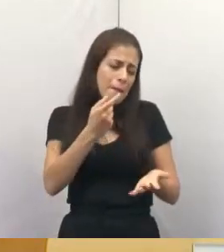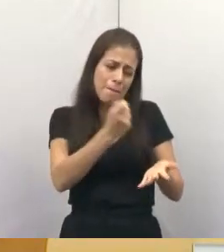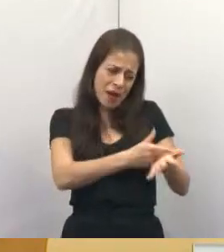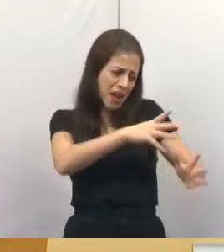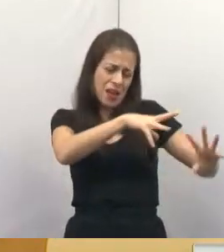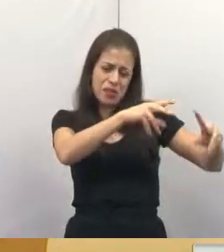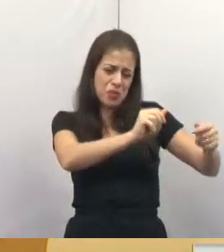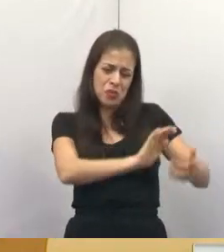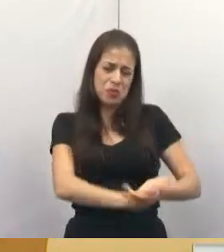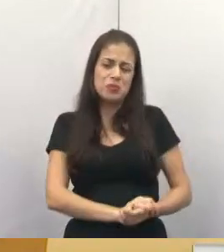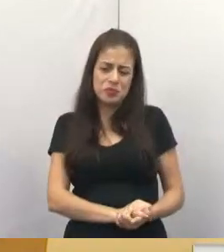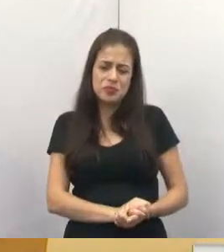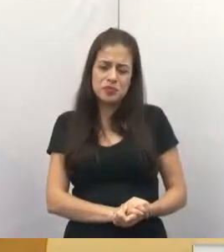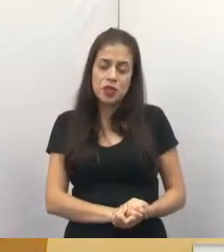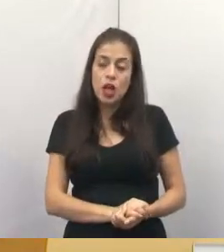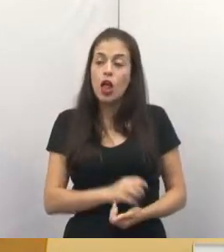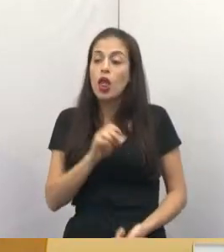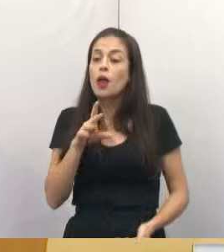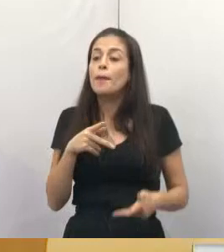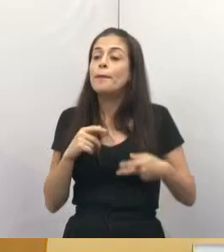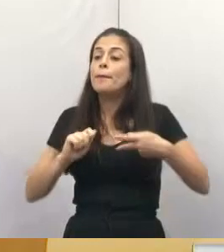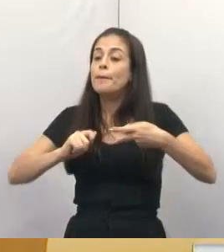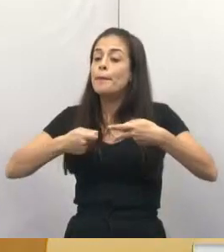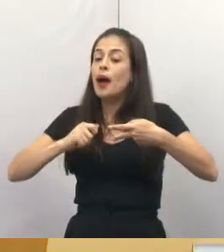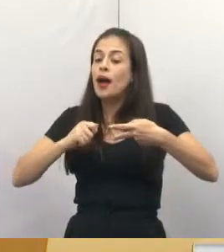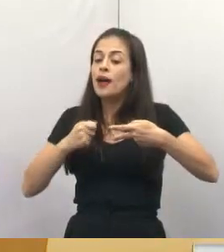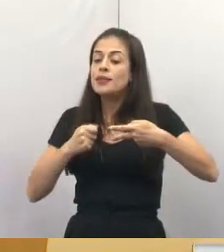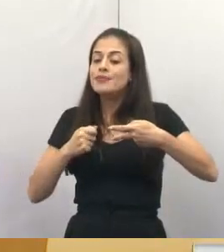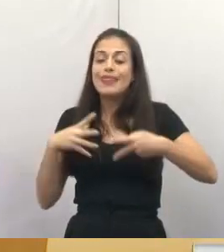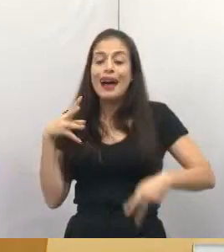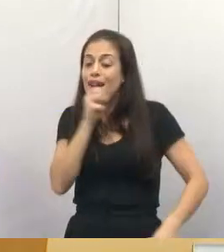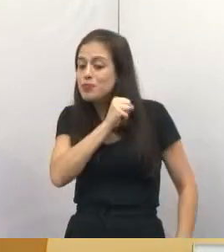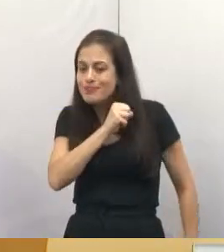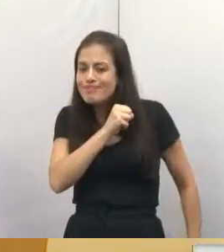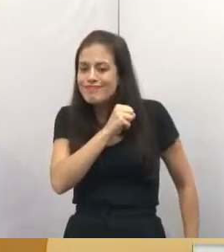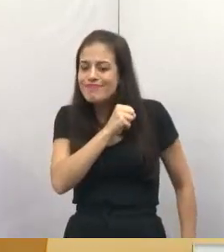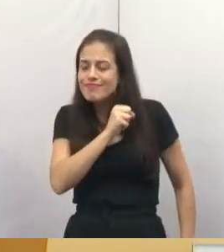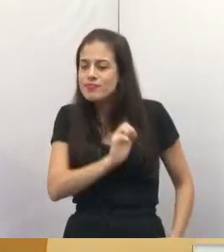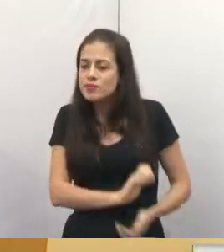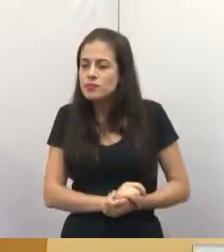esse financiamento. No Pix, é a celeridade do negócio.